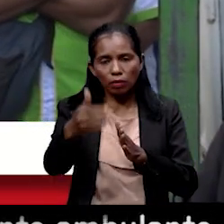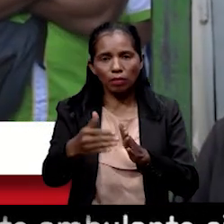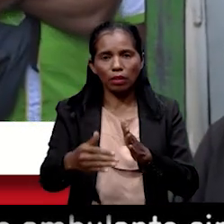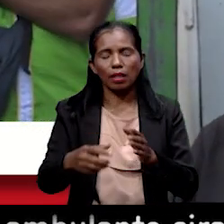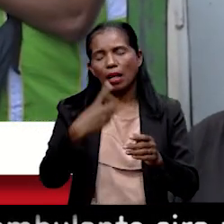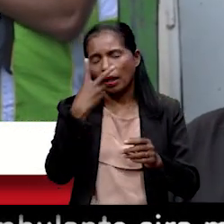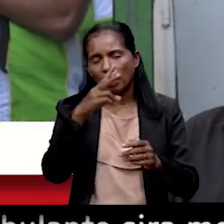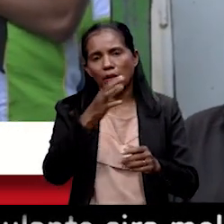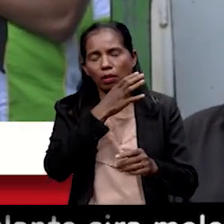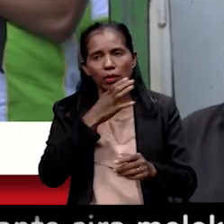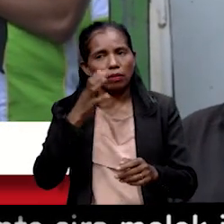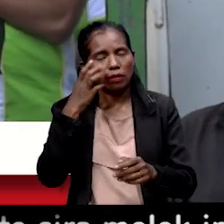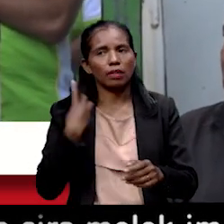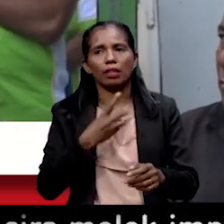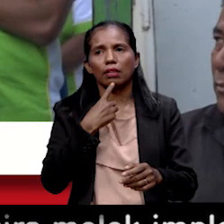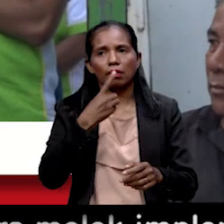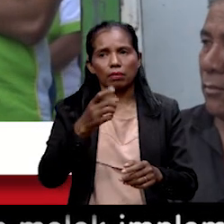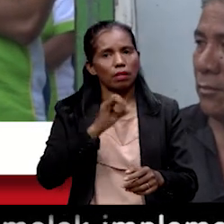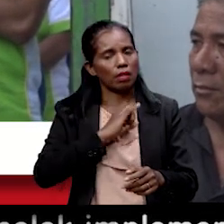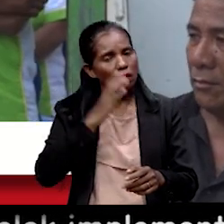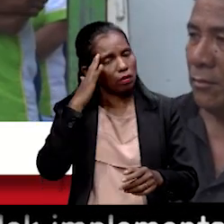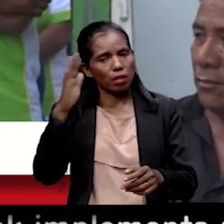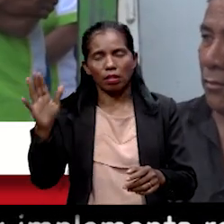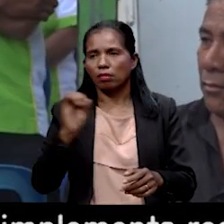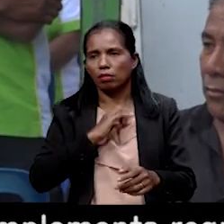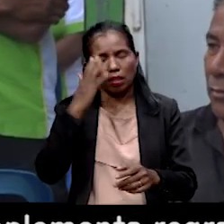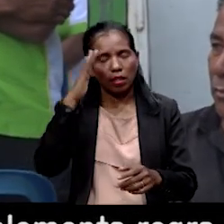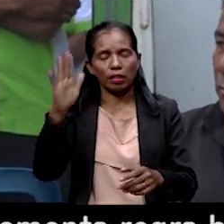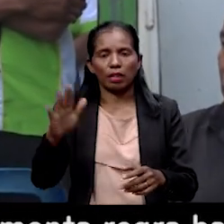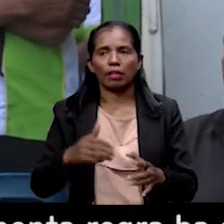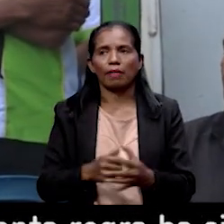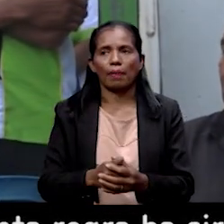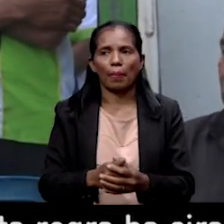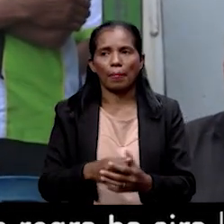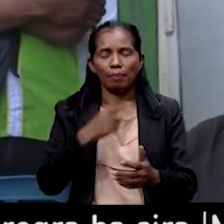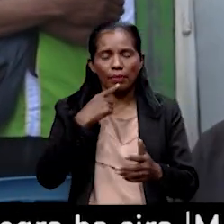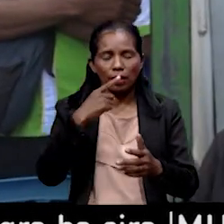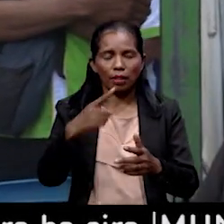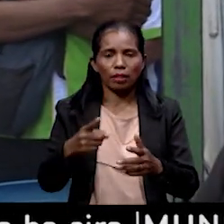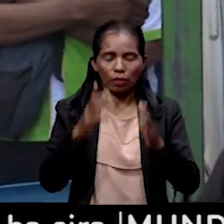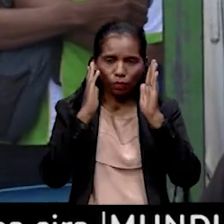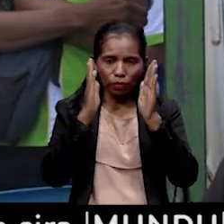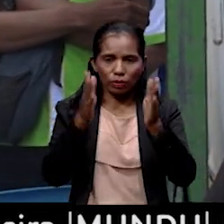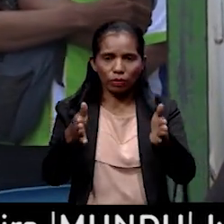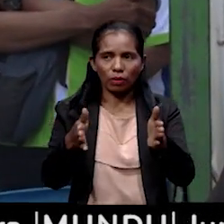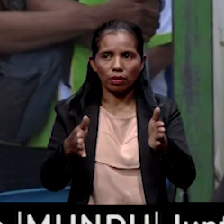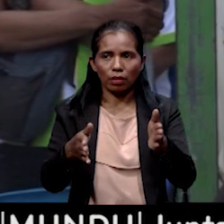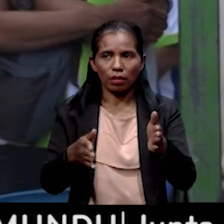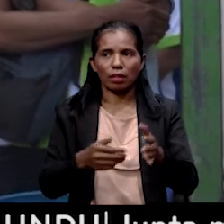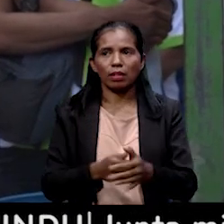agricultura. E tu tem me falido nele, nem a blau, a união, nem a união. Formar de relações externas, nenhuma, que é de Ancata,